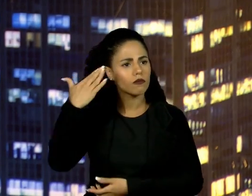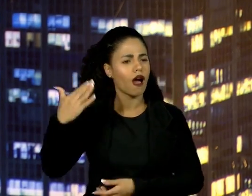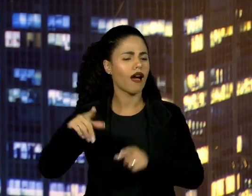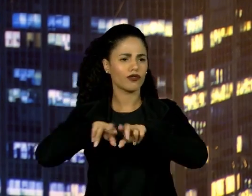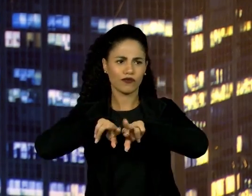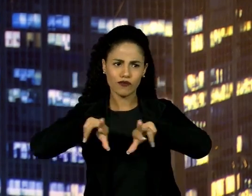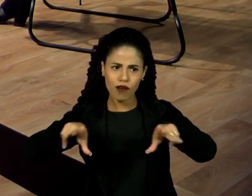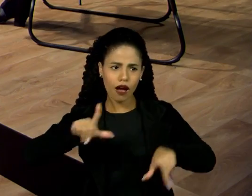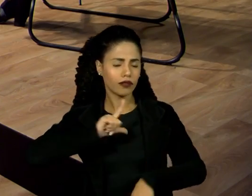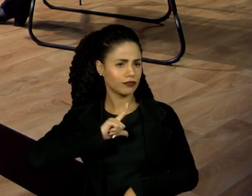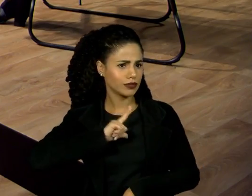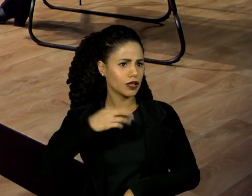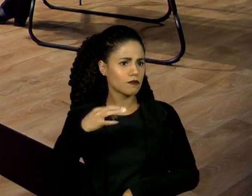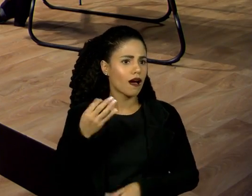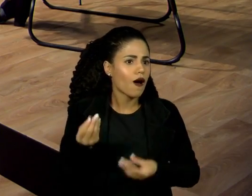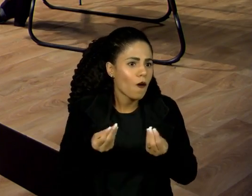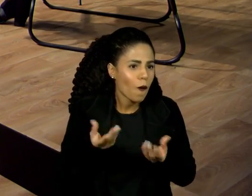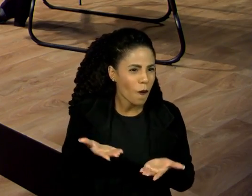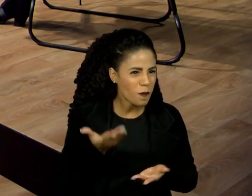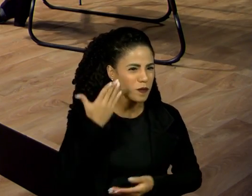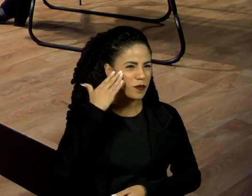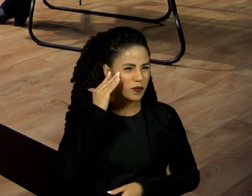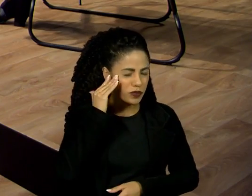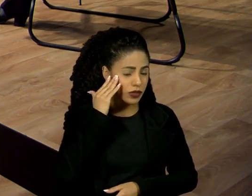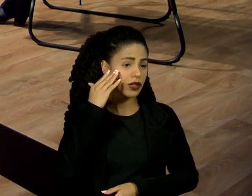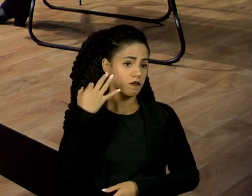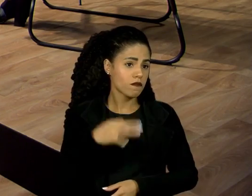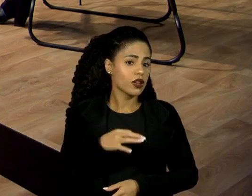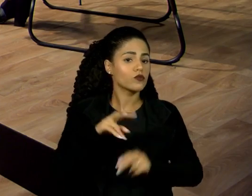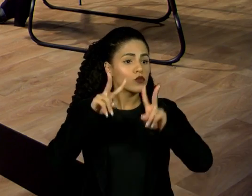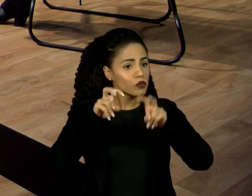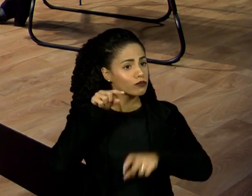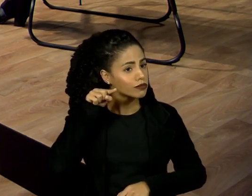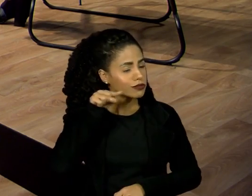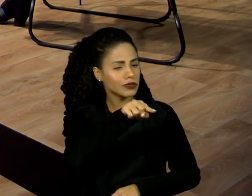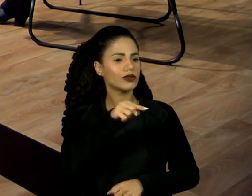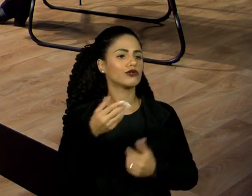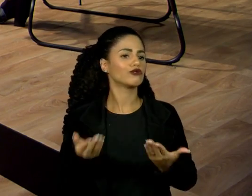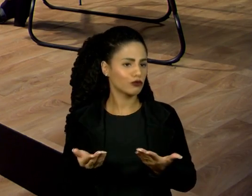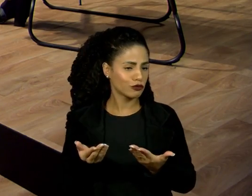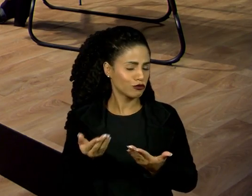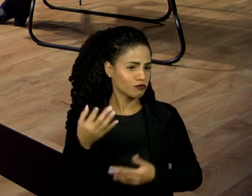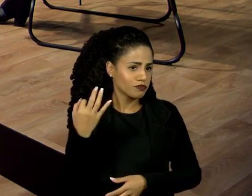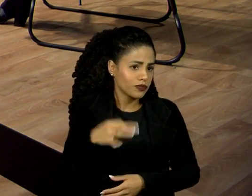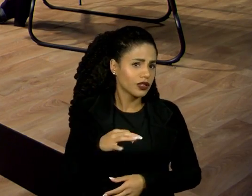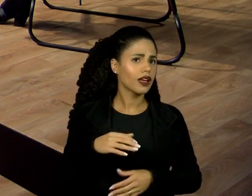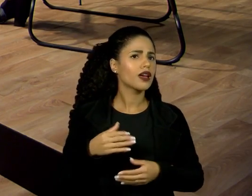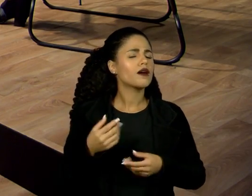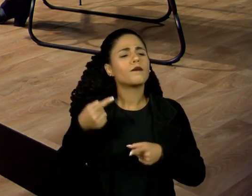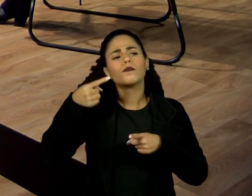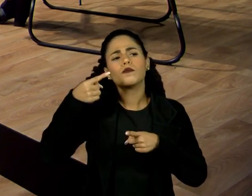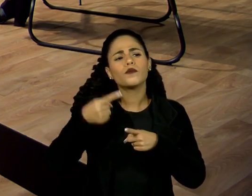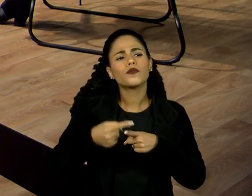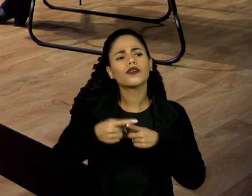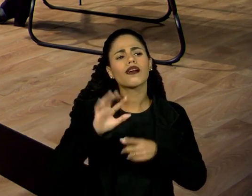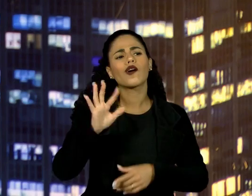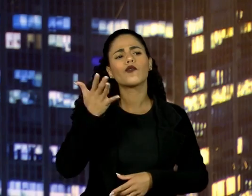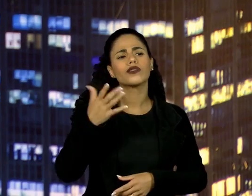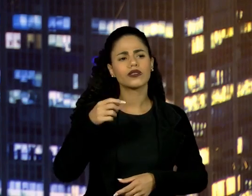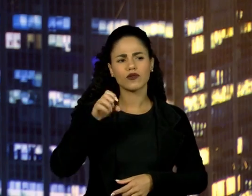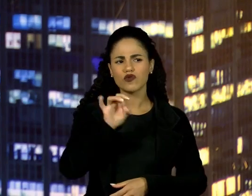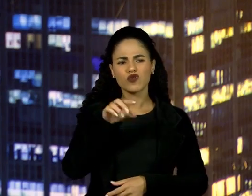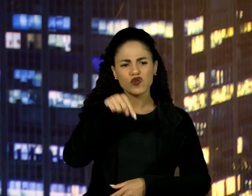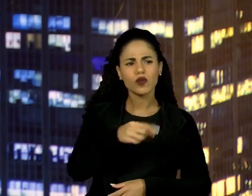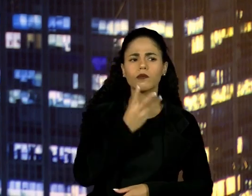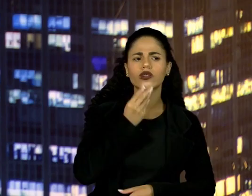Dostoiévski, como tem Tolstói, como tem Gabriel Garcia Marques, né, se a gente for falar de um autor latino-americano. Por que isso acontece? Acontece só com